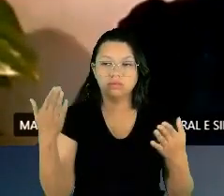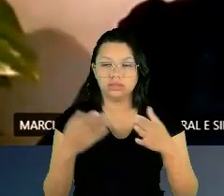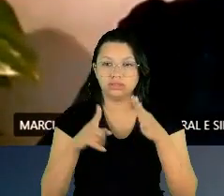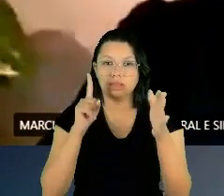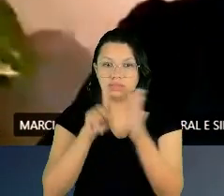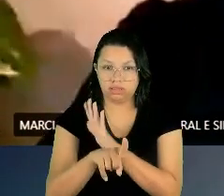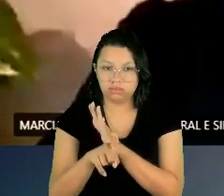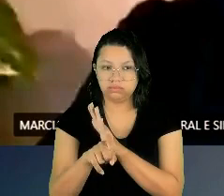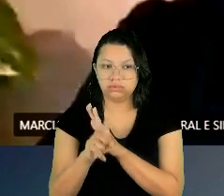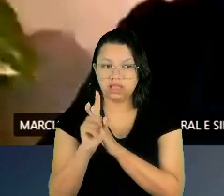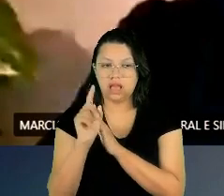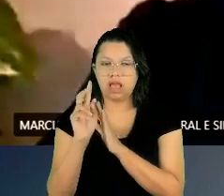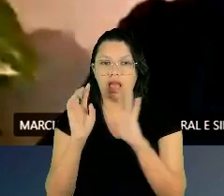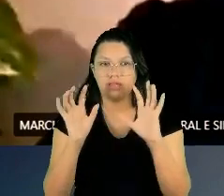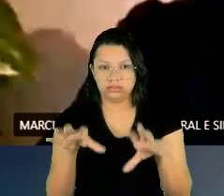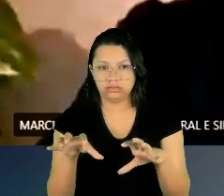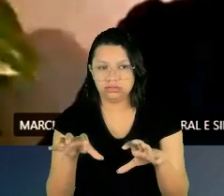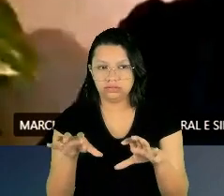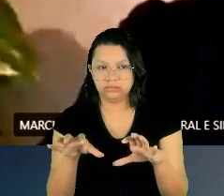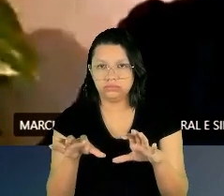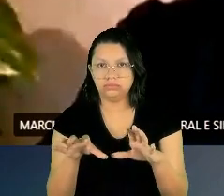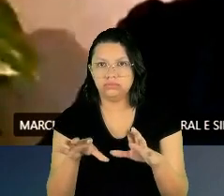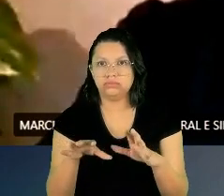desdobramentos dessa questão, que são os seguintes.